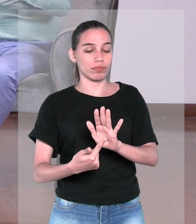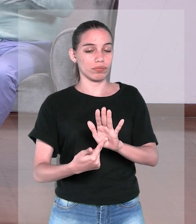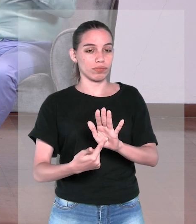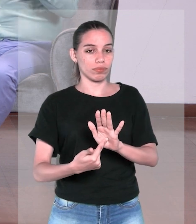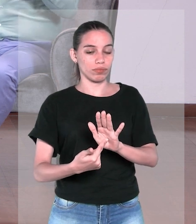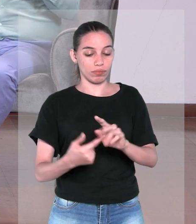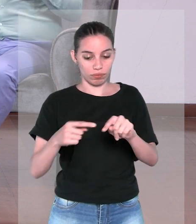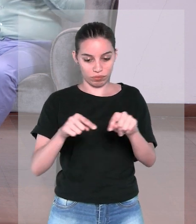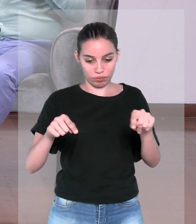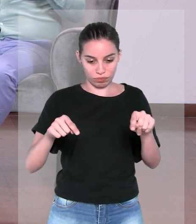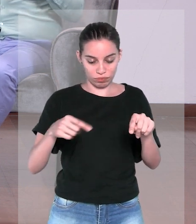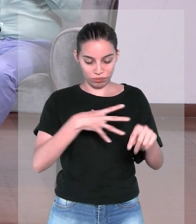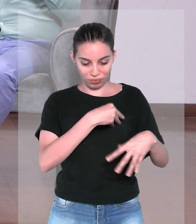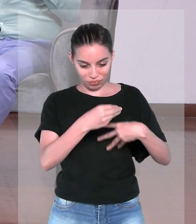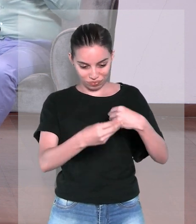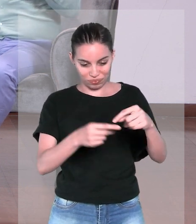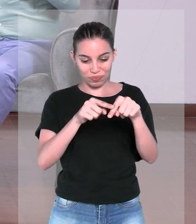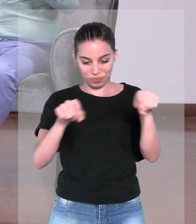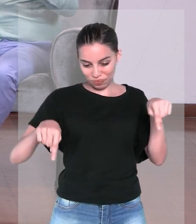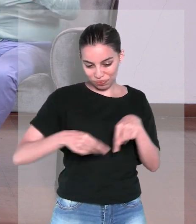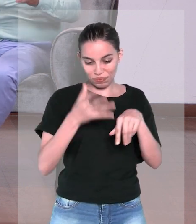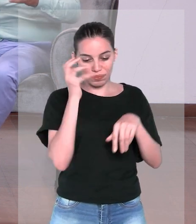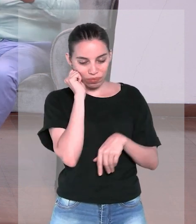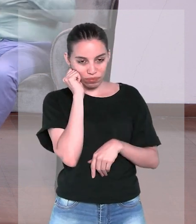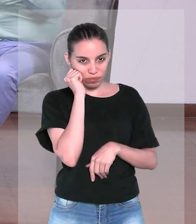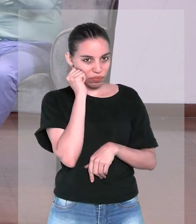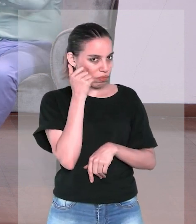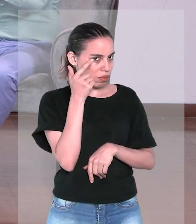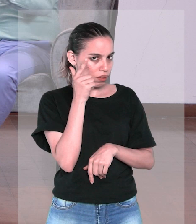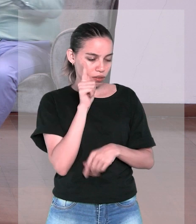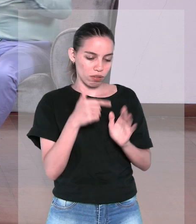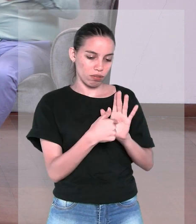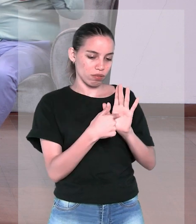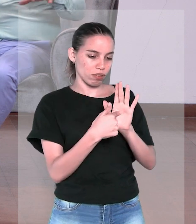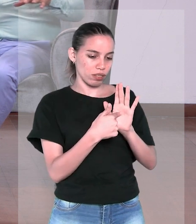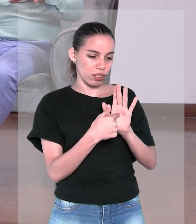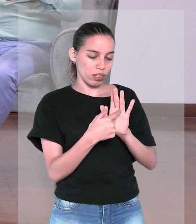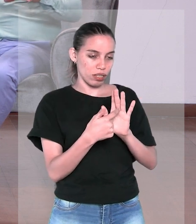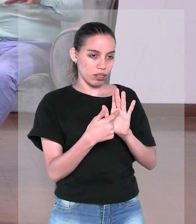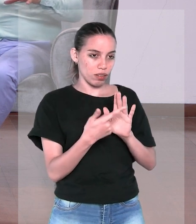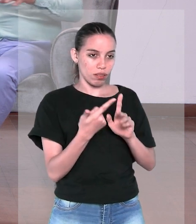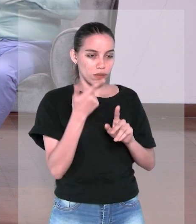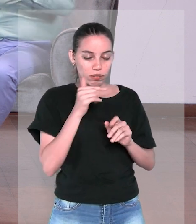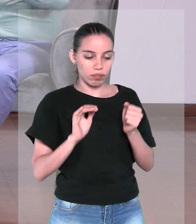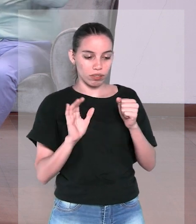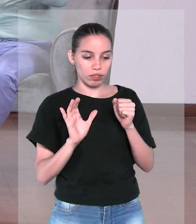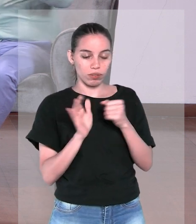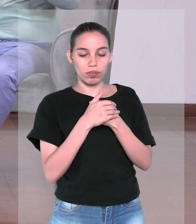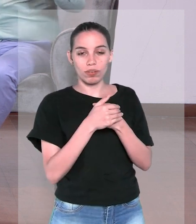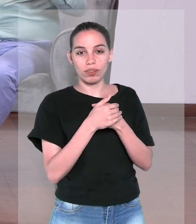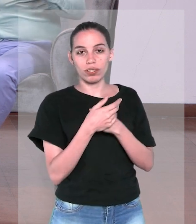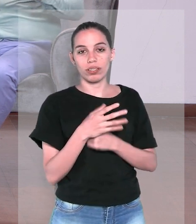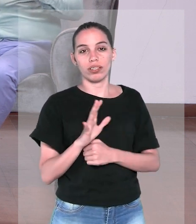medo, sobre frustração. Essas questões não são discutidas nas famílias. E elas também